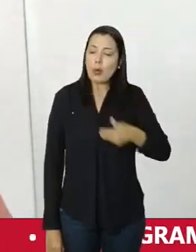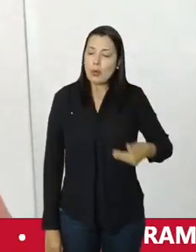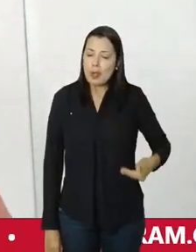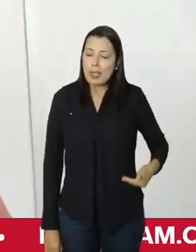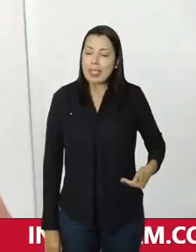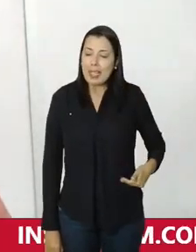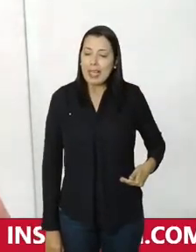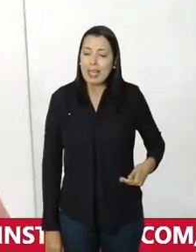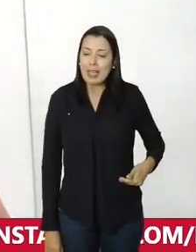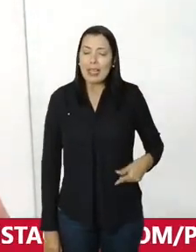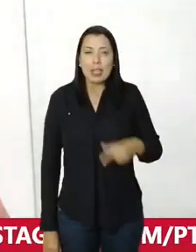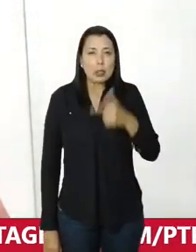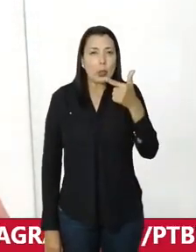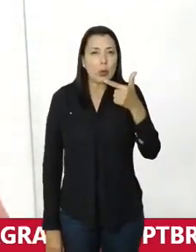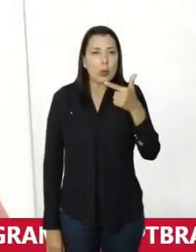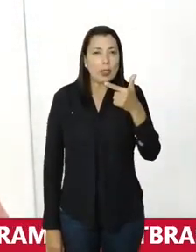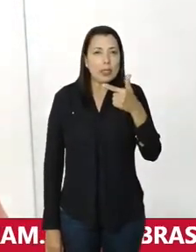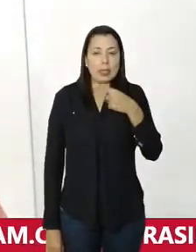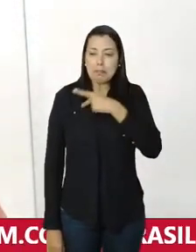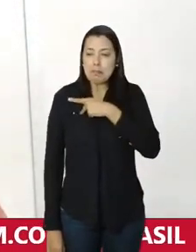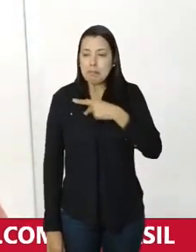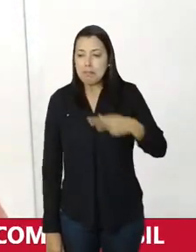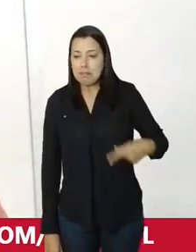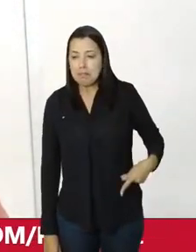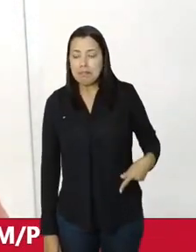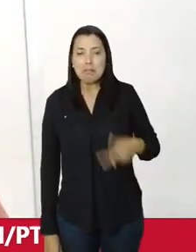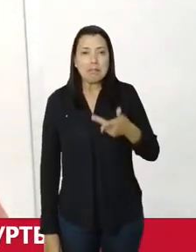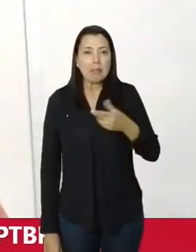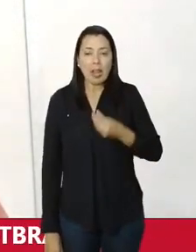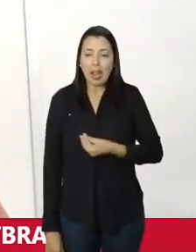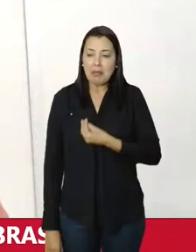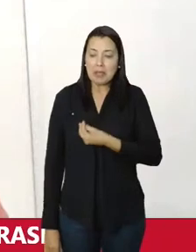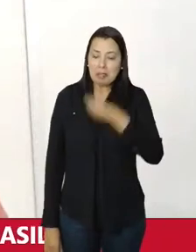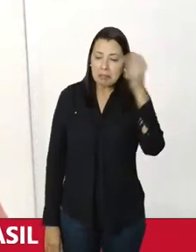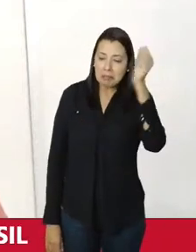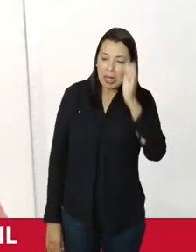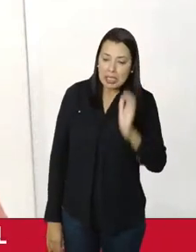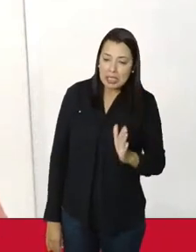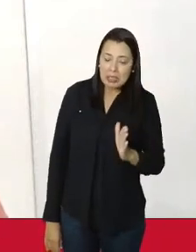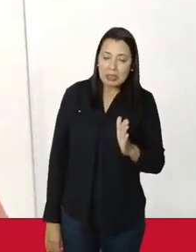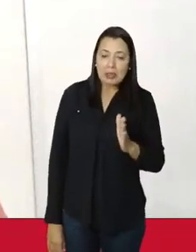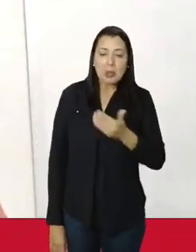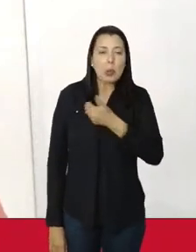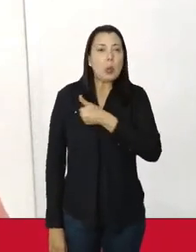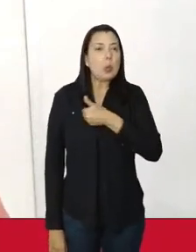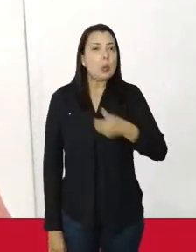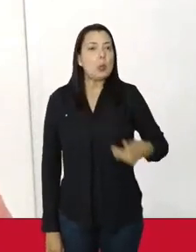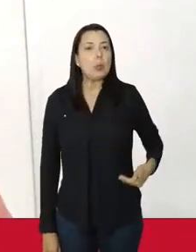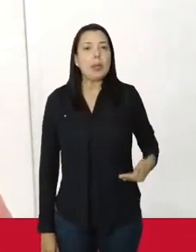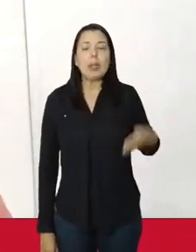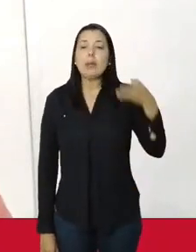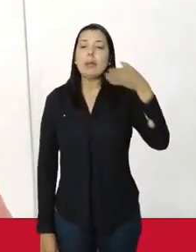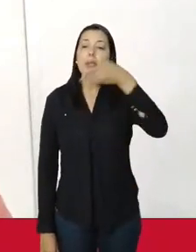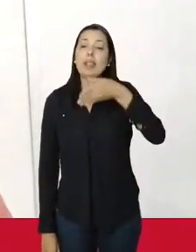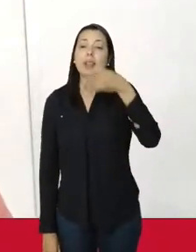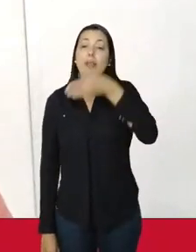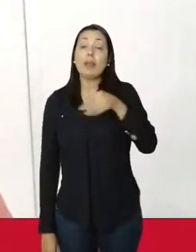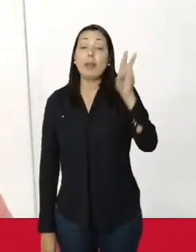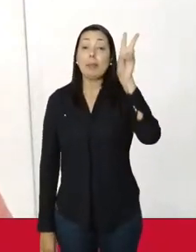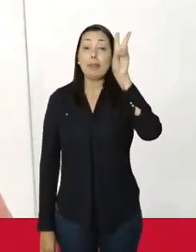mandatos consecutivos os destinos do Brasil, fazendo um governo que entrou para a